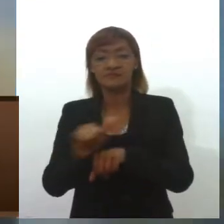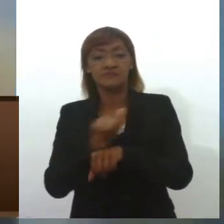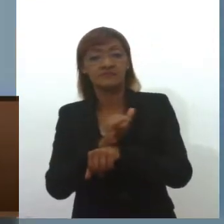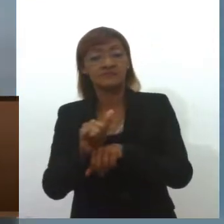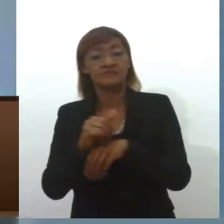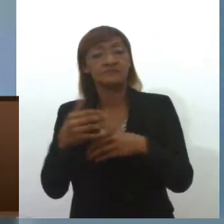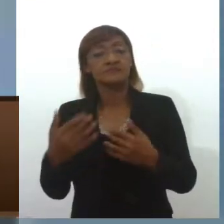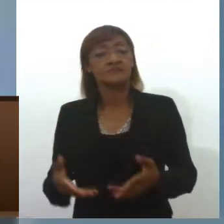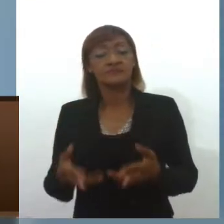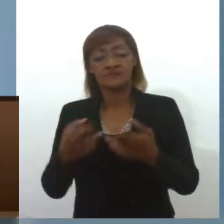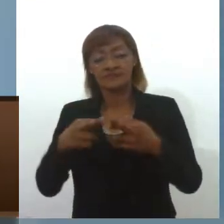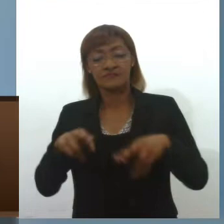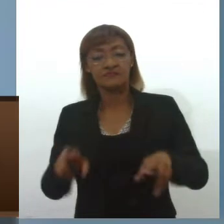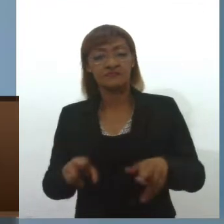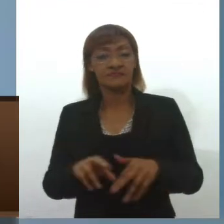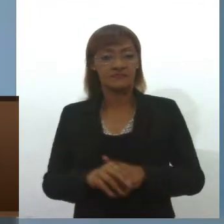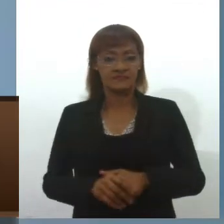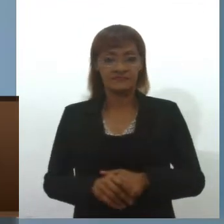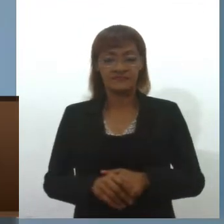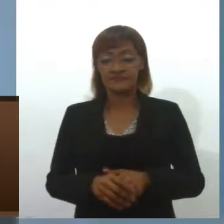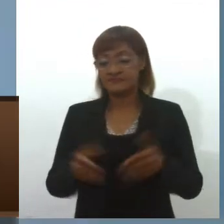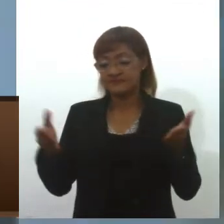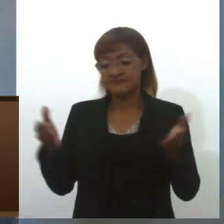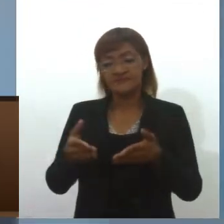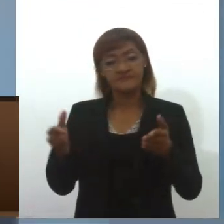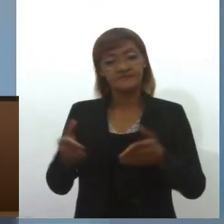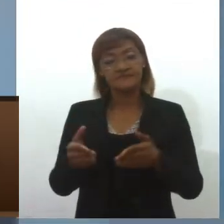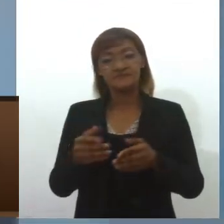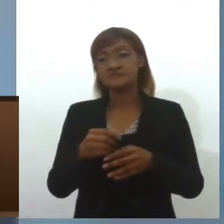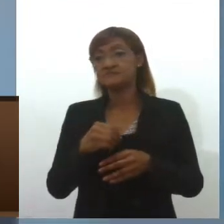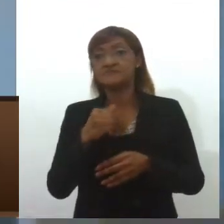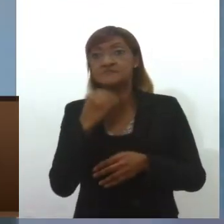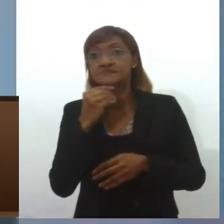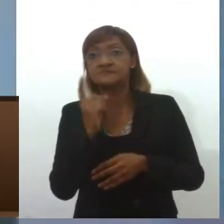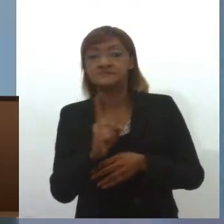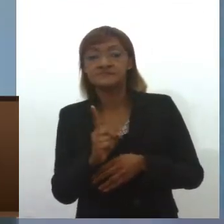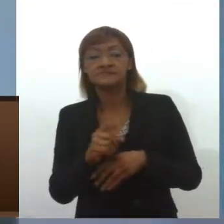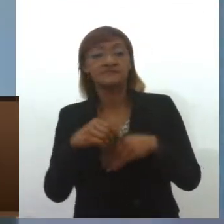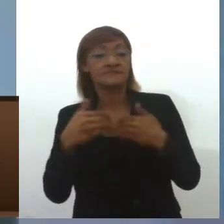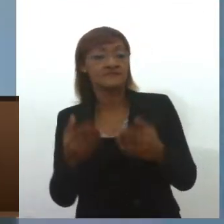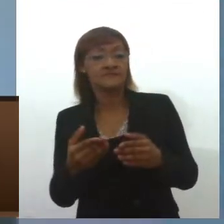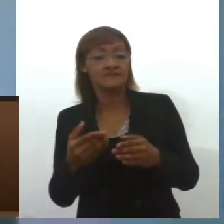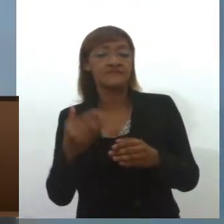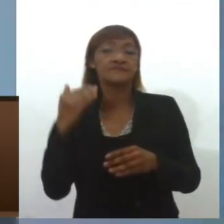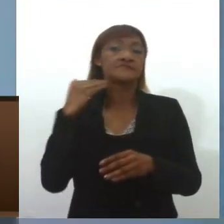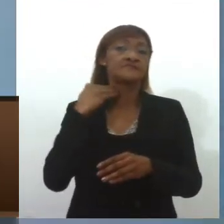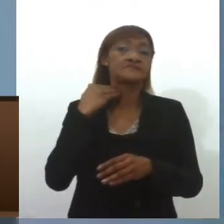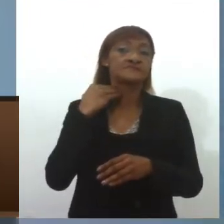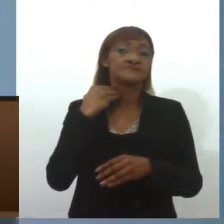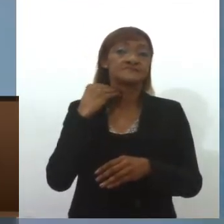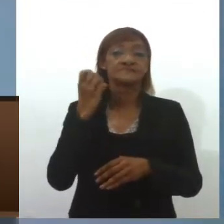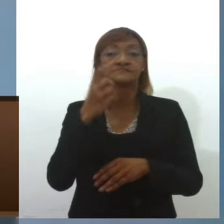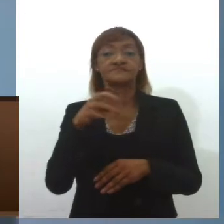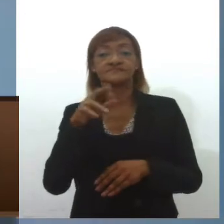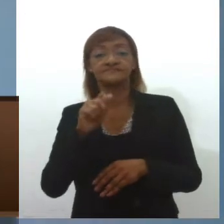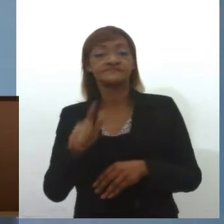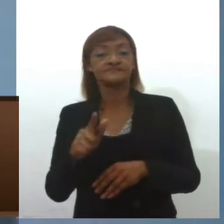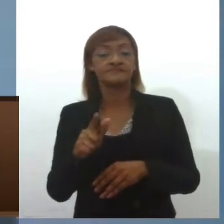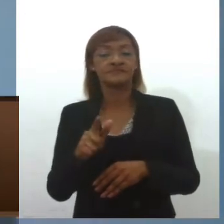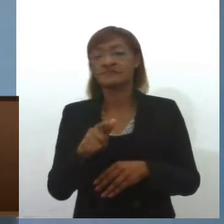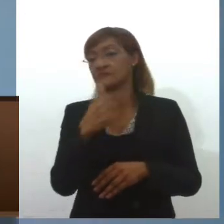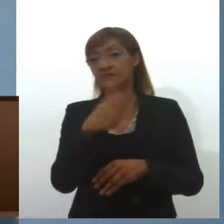inflação não chegasse agora aos dois dígitos, o Banco Central não iria elevar a Selic, porque não haveria motivos para